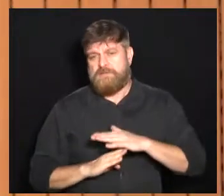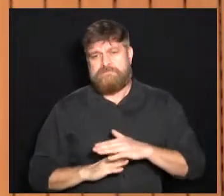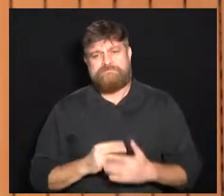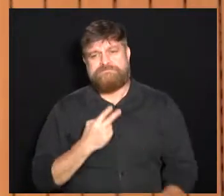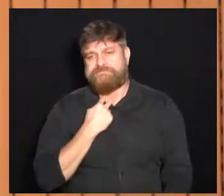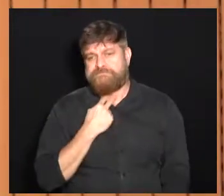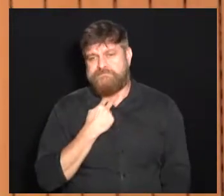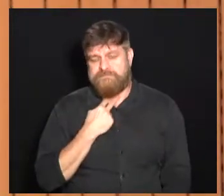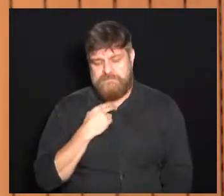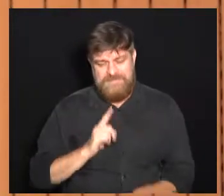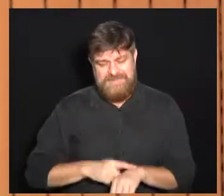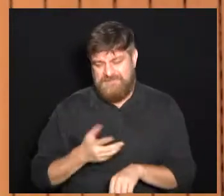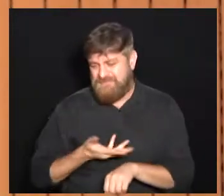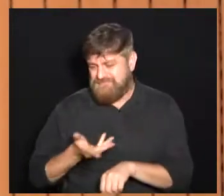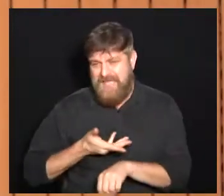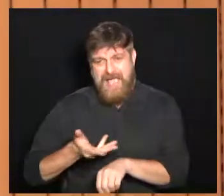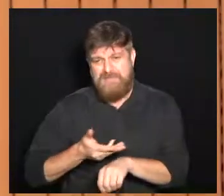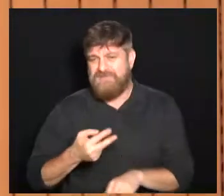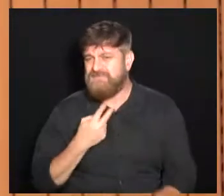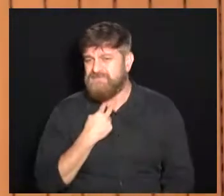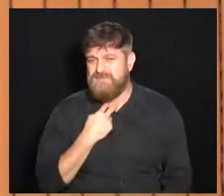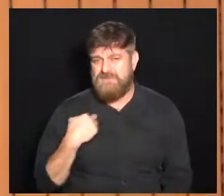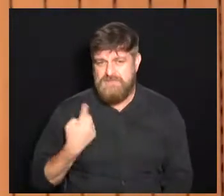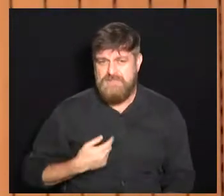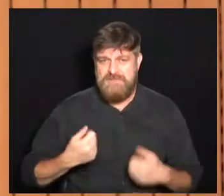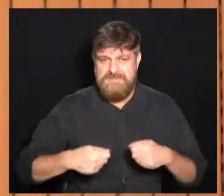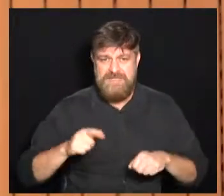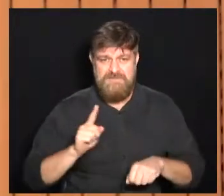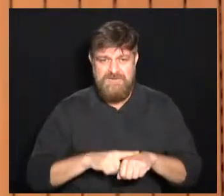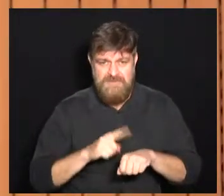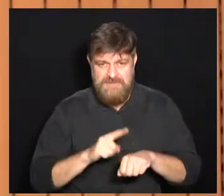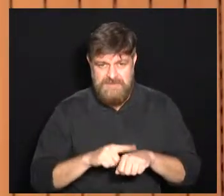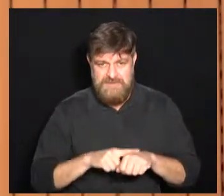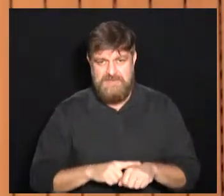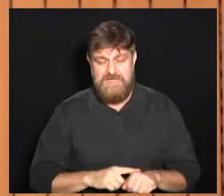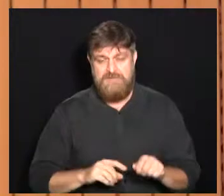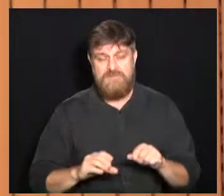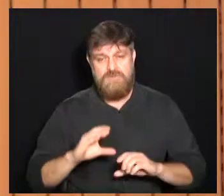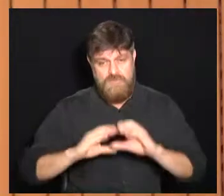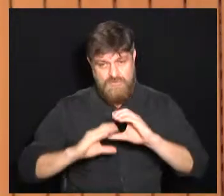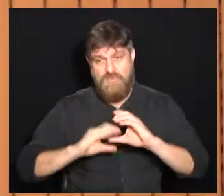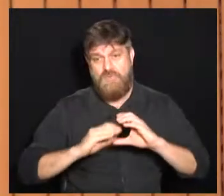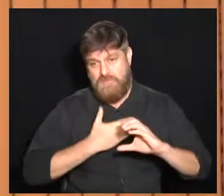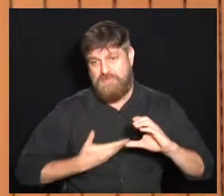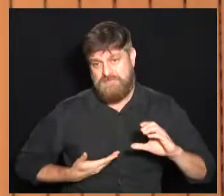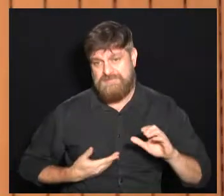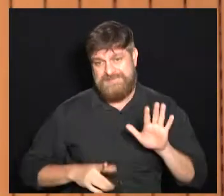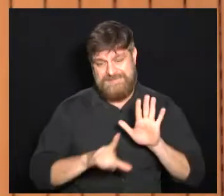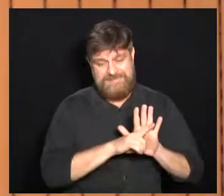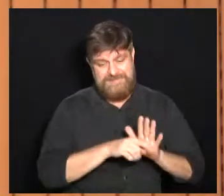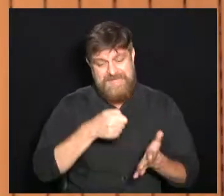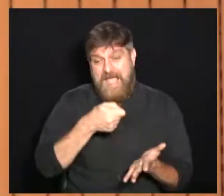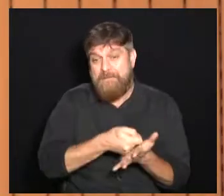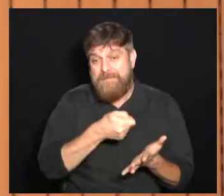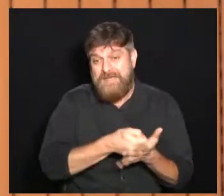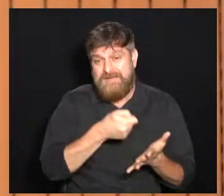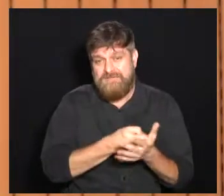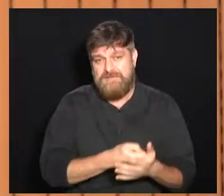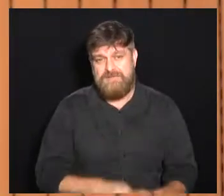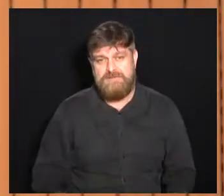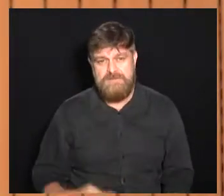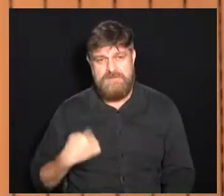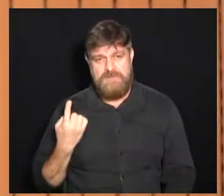foi curto, realmente não deu. Nós tínhamos que dar o prazo de recurso. Nós tínhamos esse dever. Então, nós